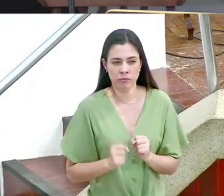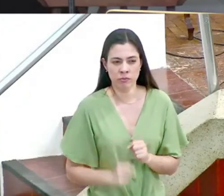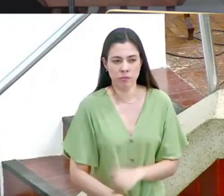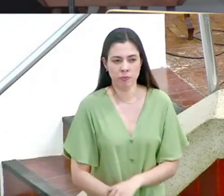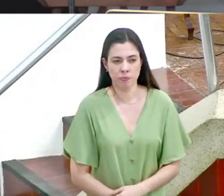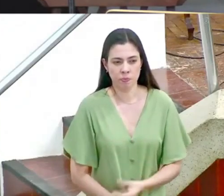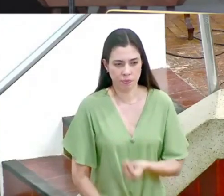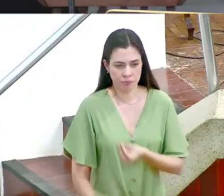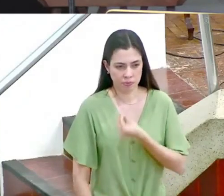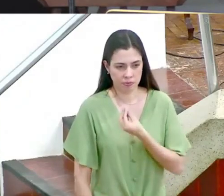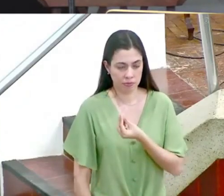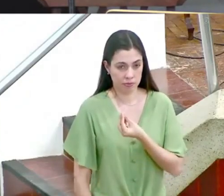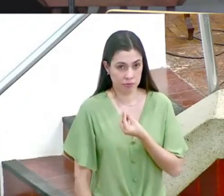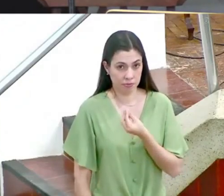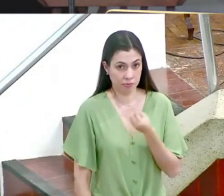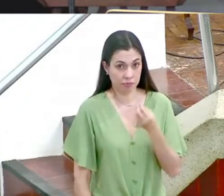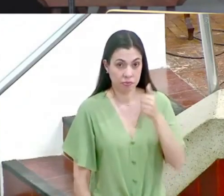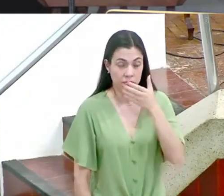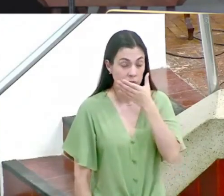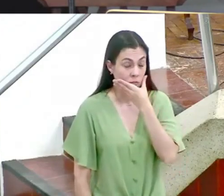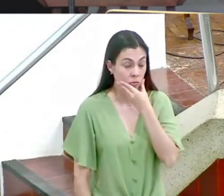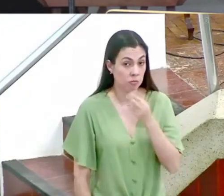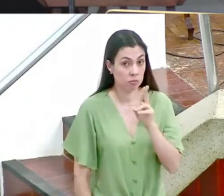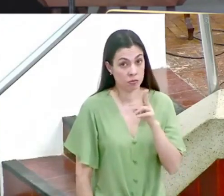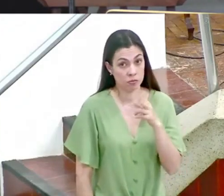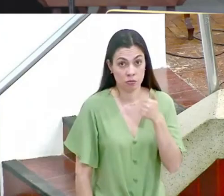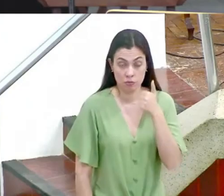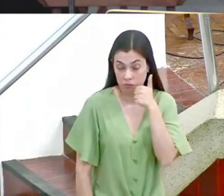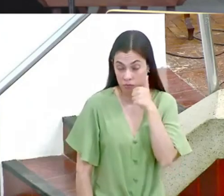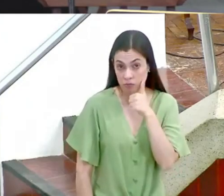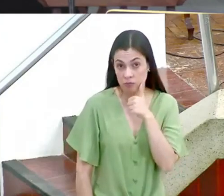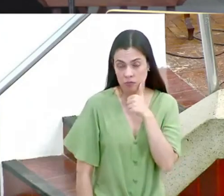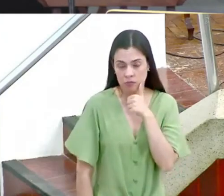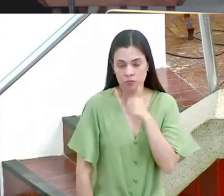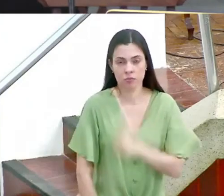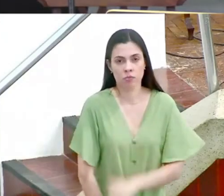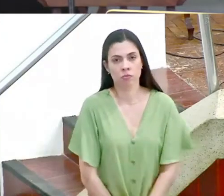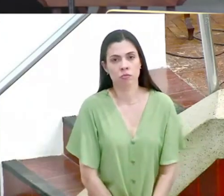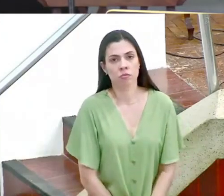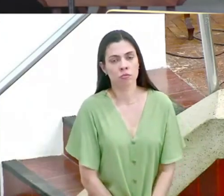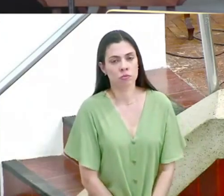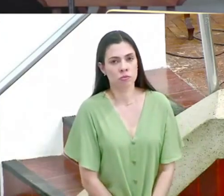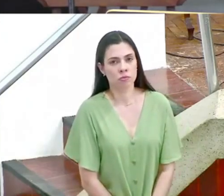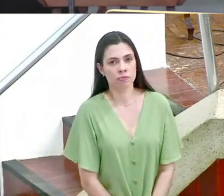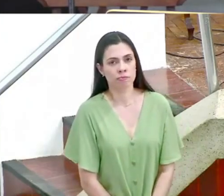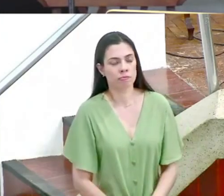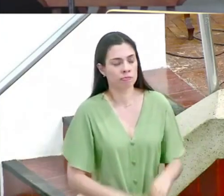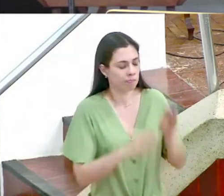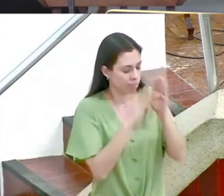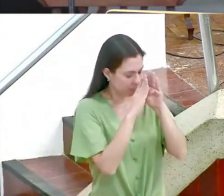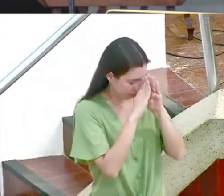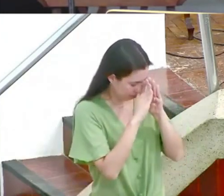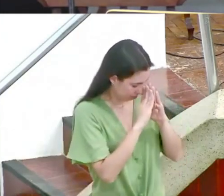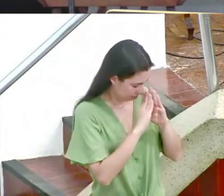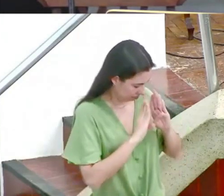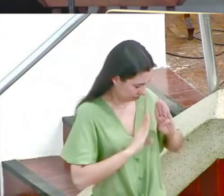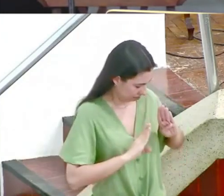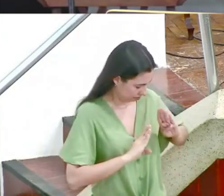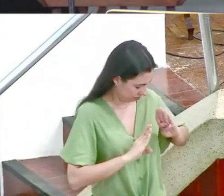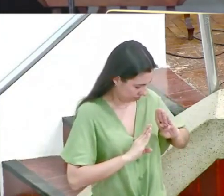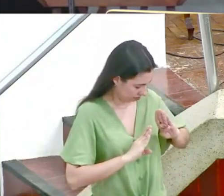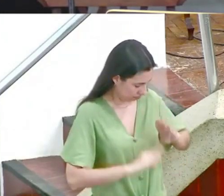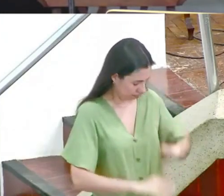a vida de um homem de uma mulher que se queda que se dobra diante desta